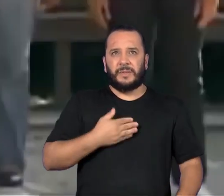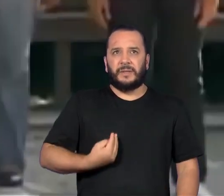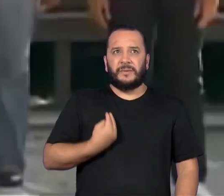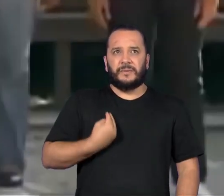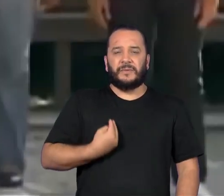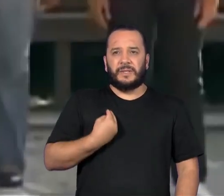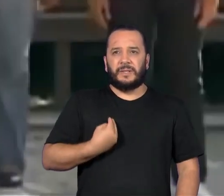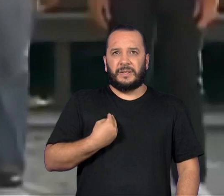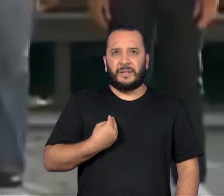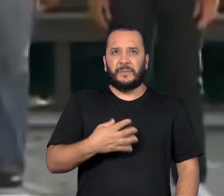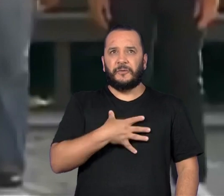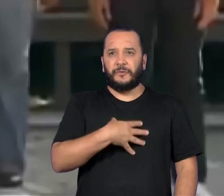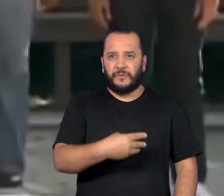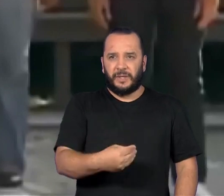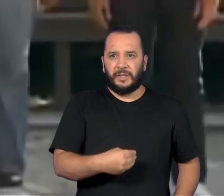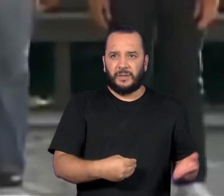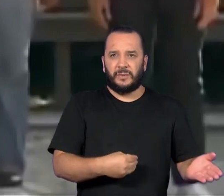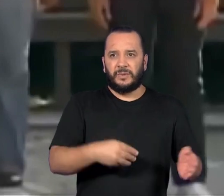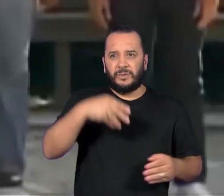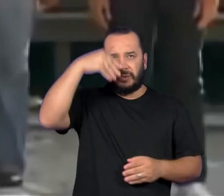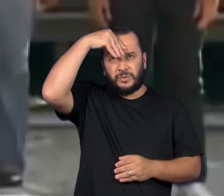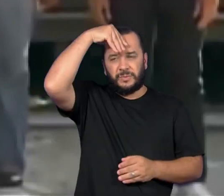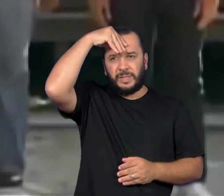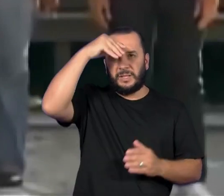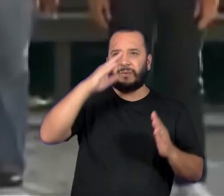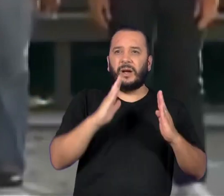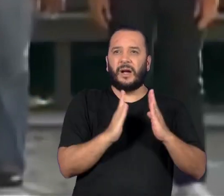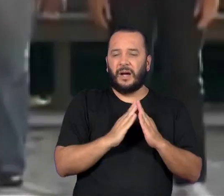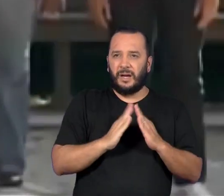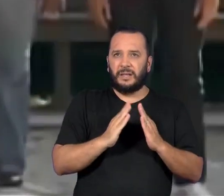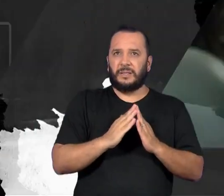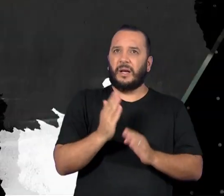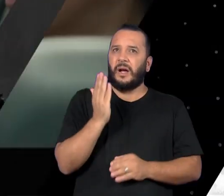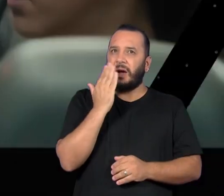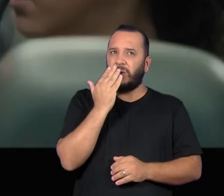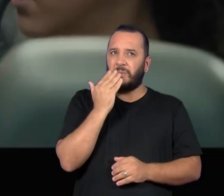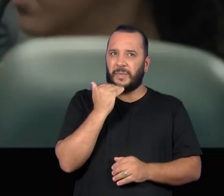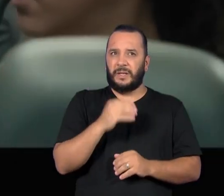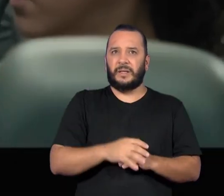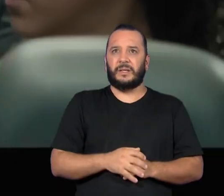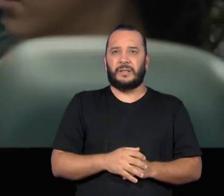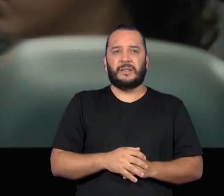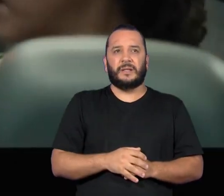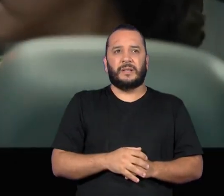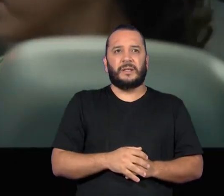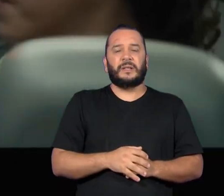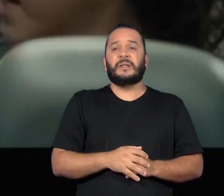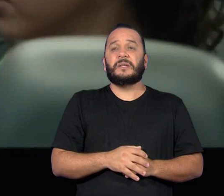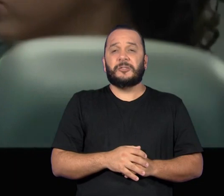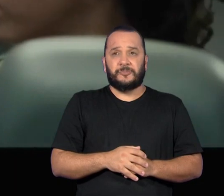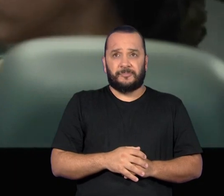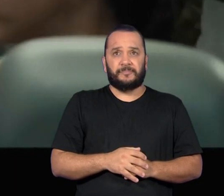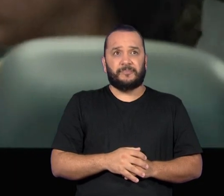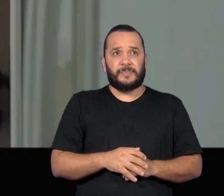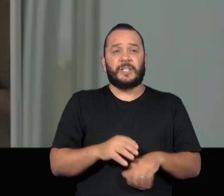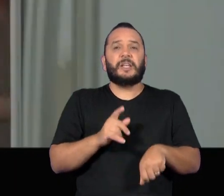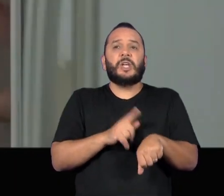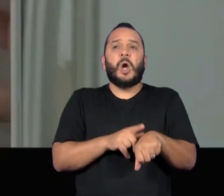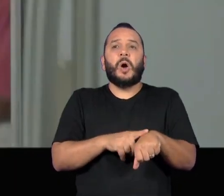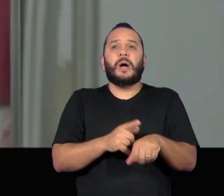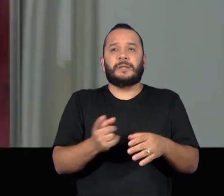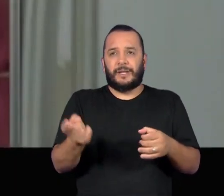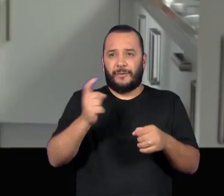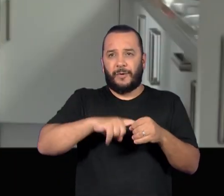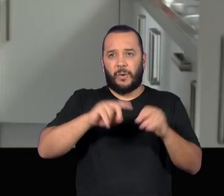Com meu filho e meus sobrinhos, com a casa, com a comida. Que horas ela volta, tem esse lugar, né?